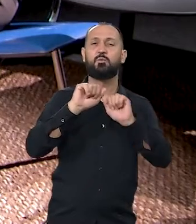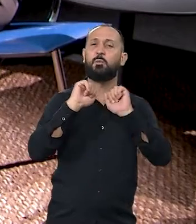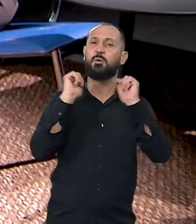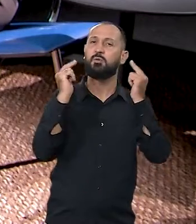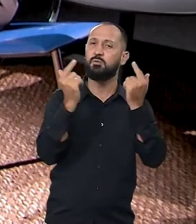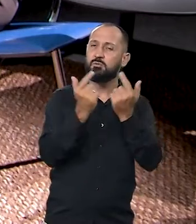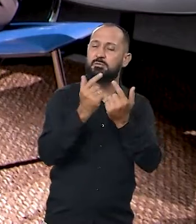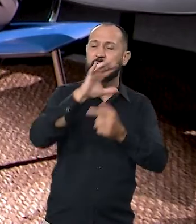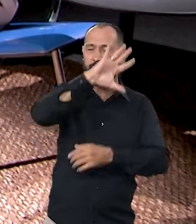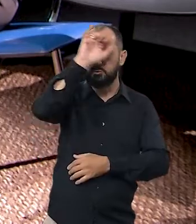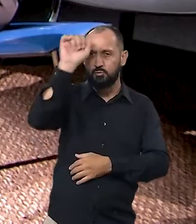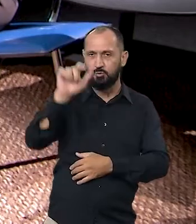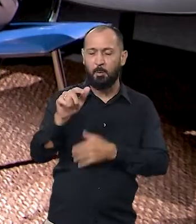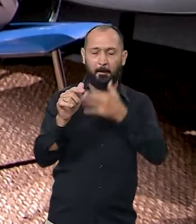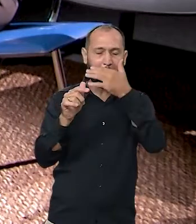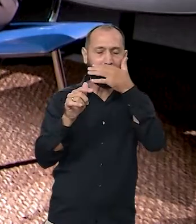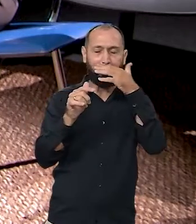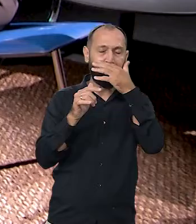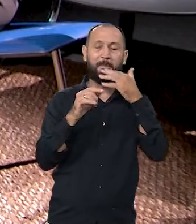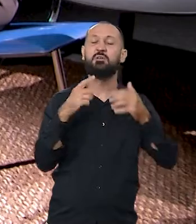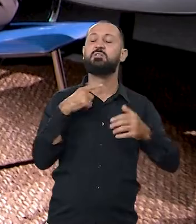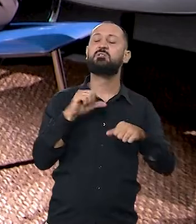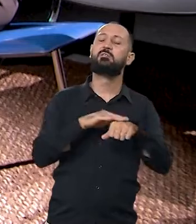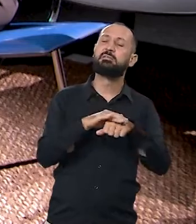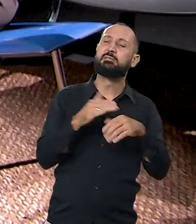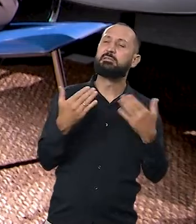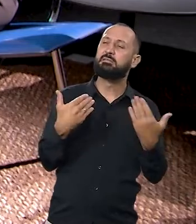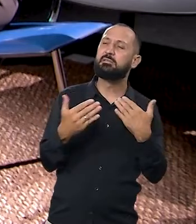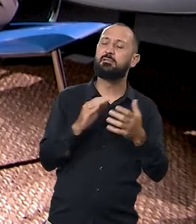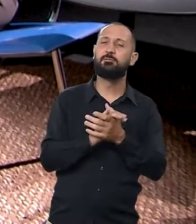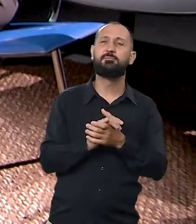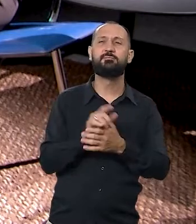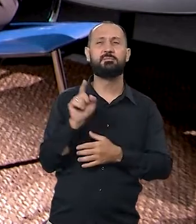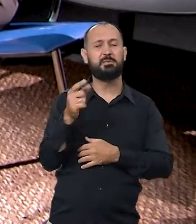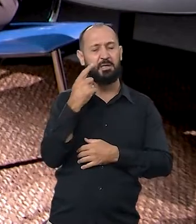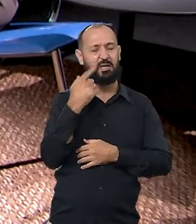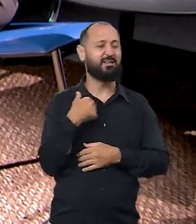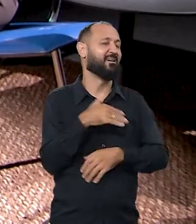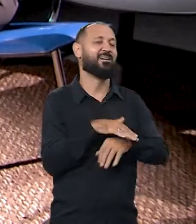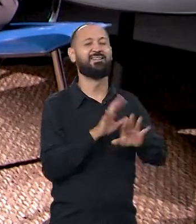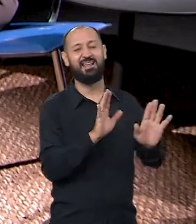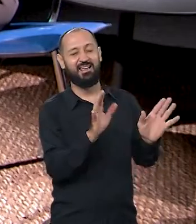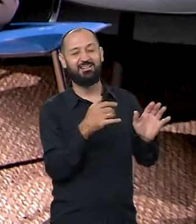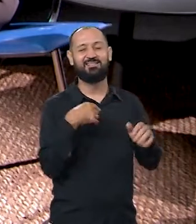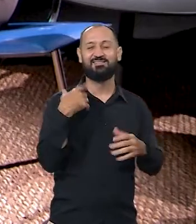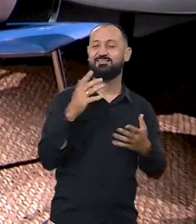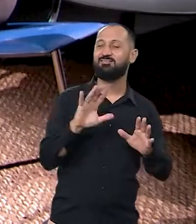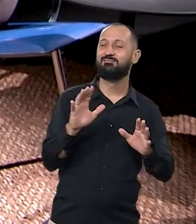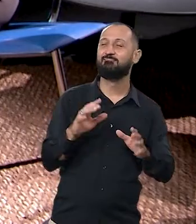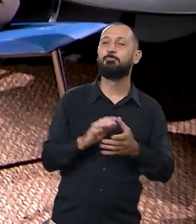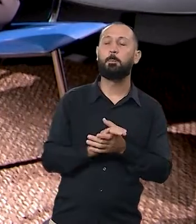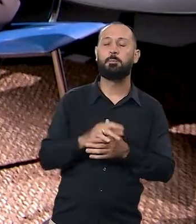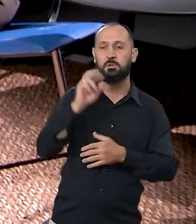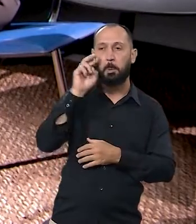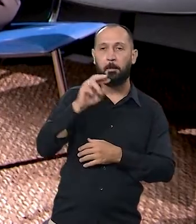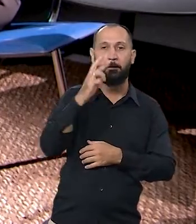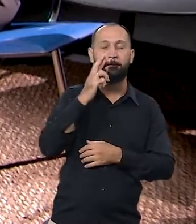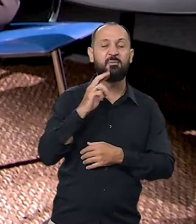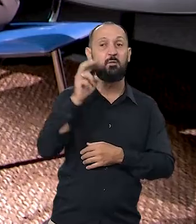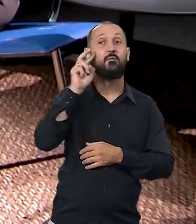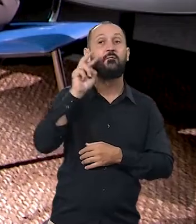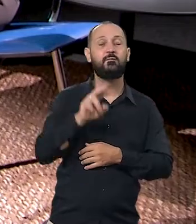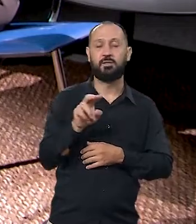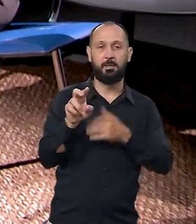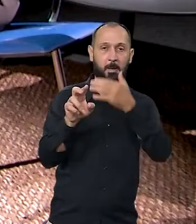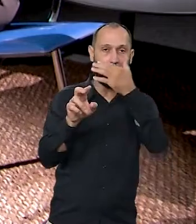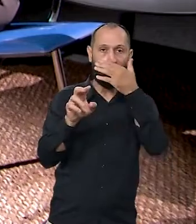Mato Grosso do Sul. Nós fizemos essa conversa, ele ali desconversou e tal, mas eu olhava para